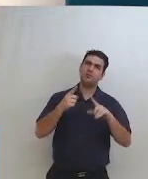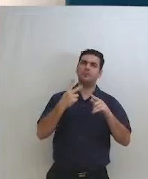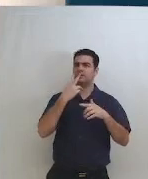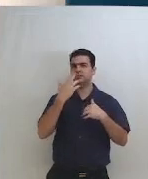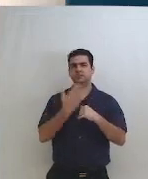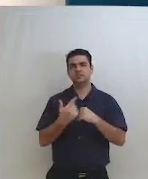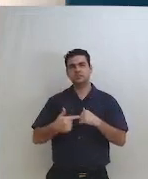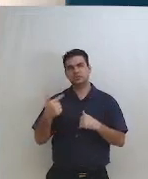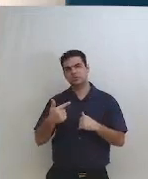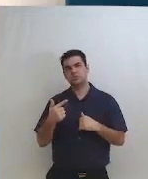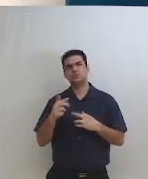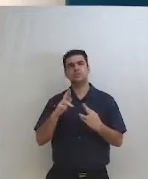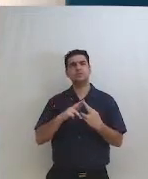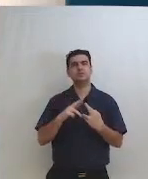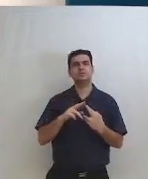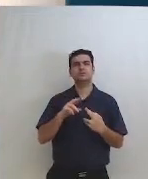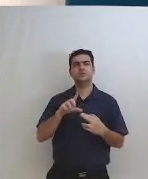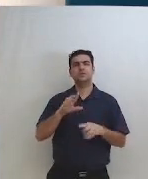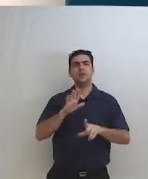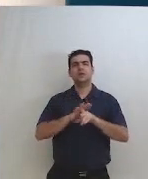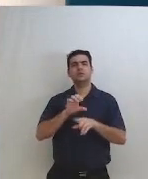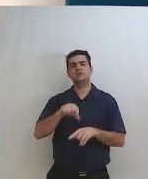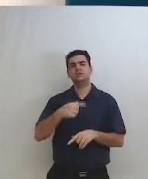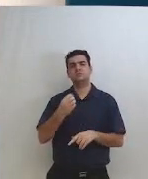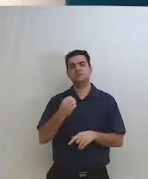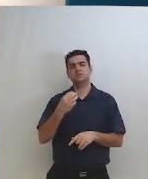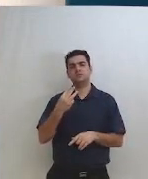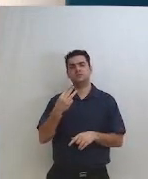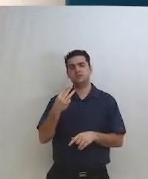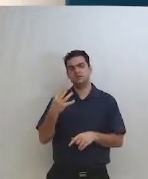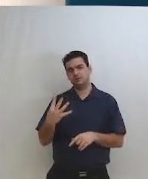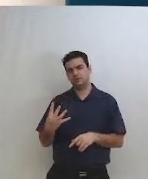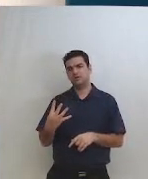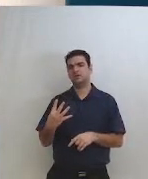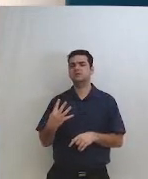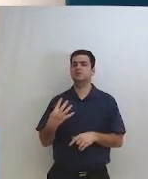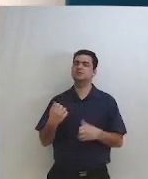da Lei 9.034, 158,